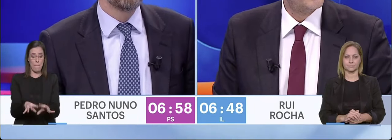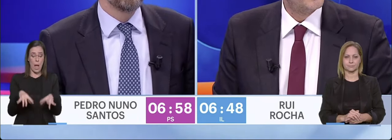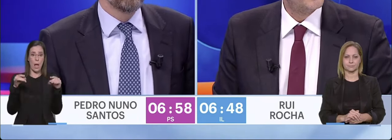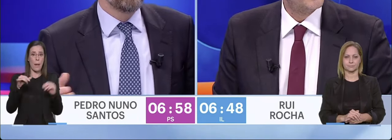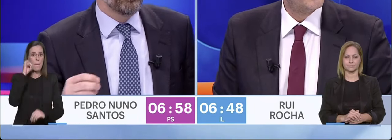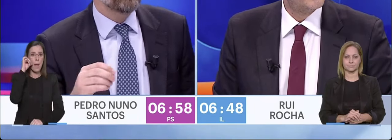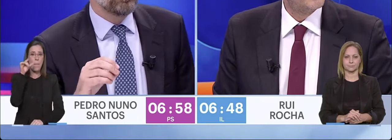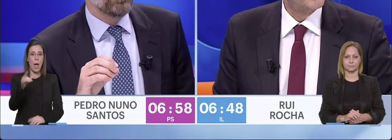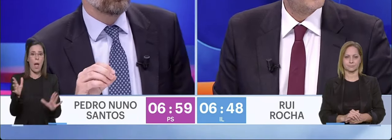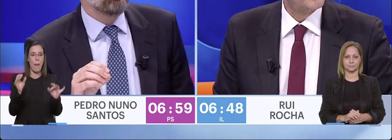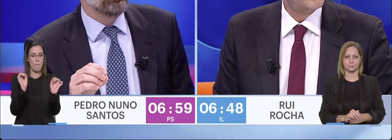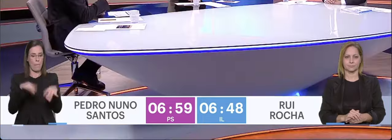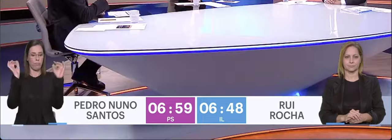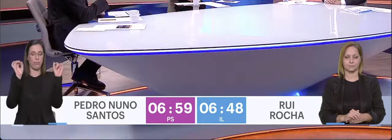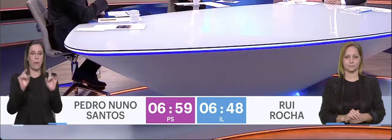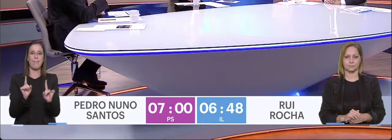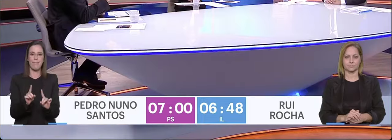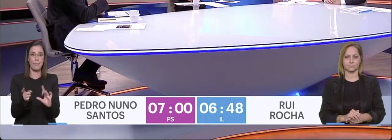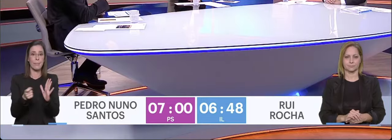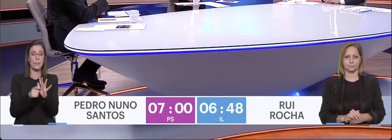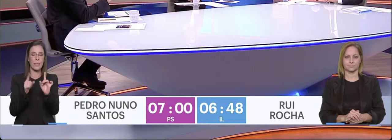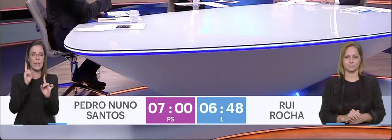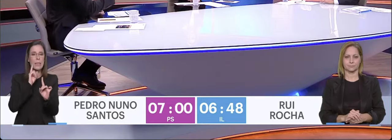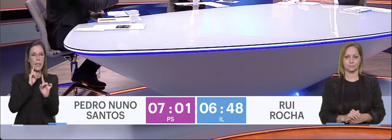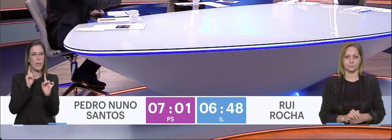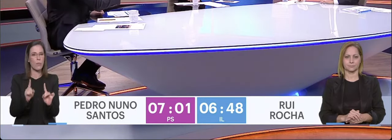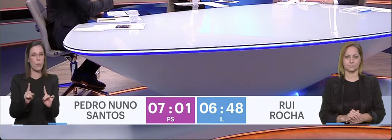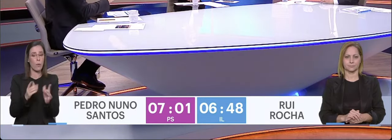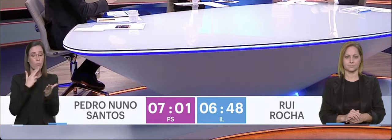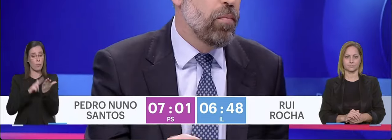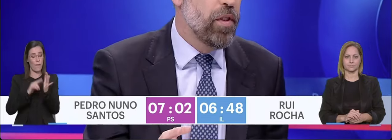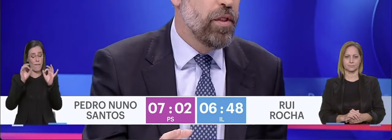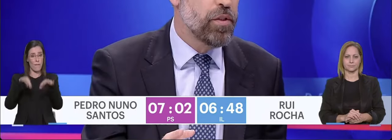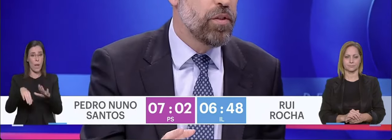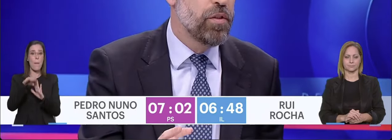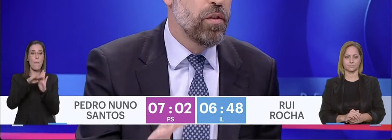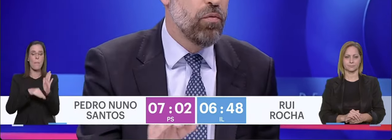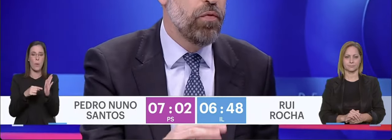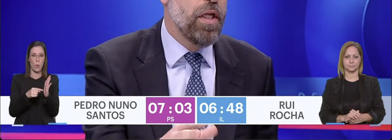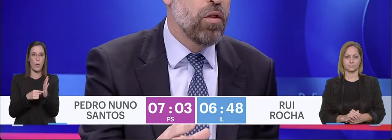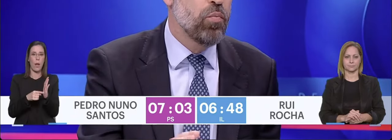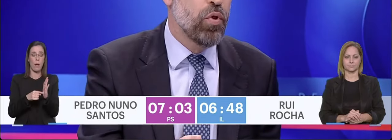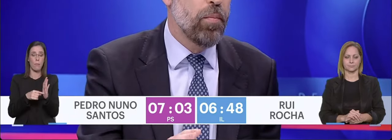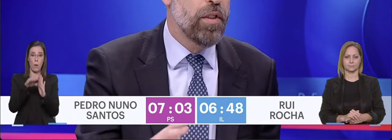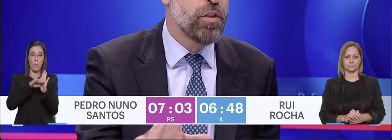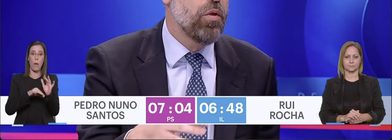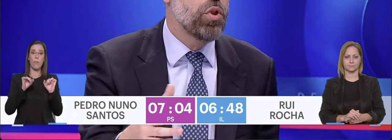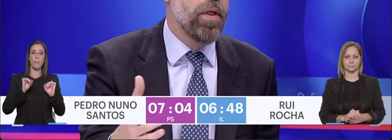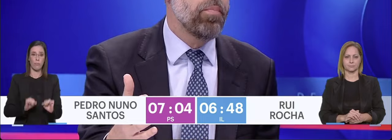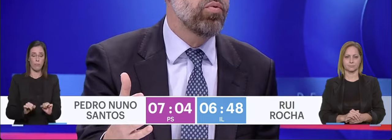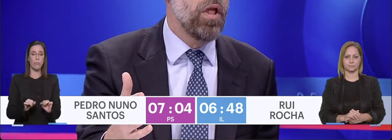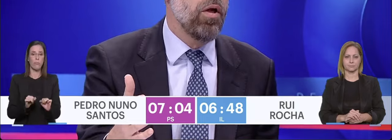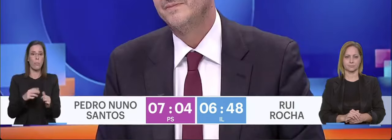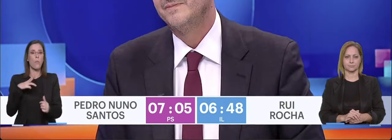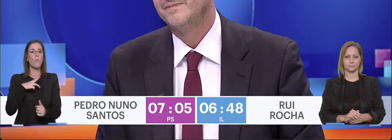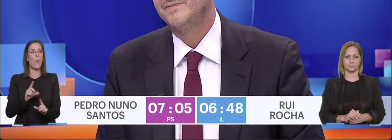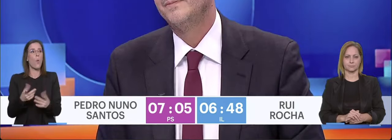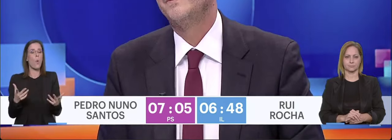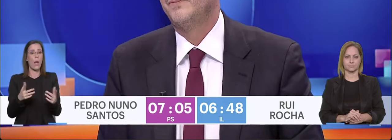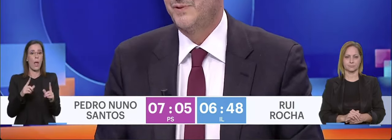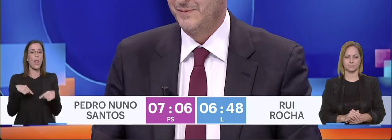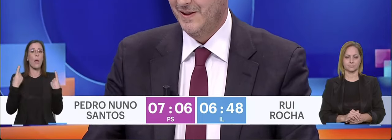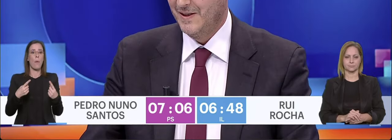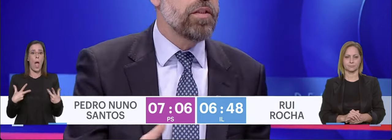ainda e esta e este é um ponto muito importante no final de um programa destes no final de um programa deste Aquilo que espera a Portugal é a